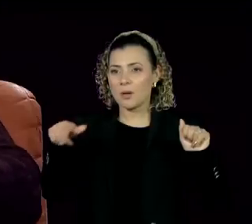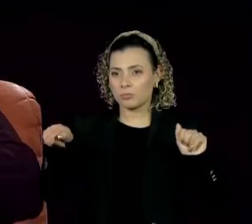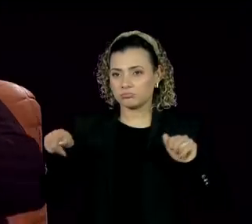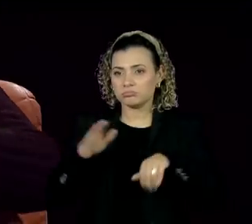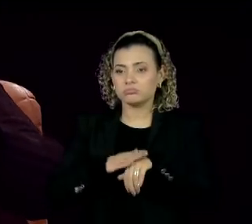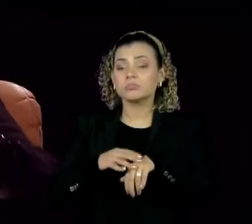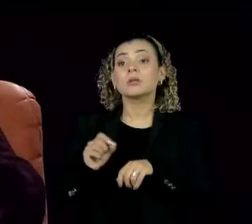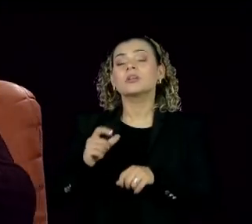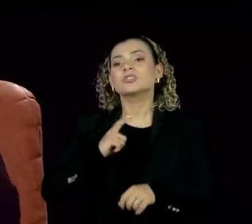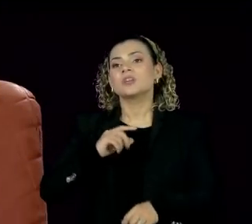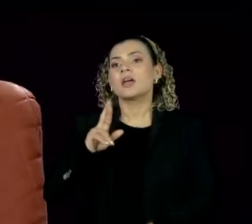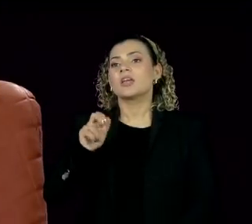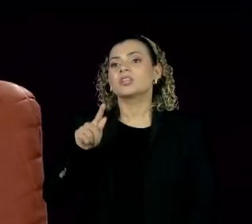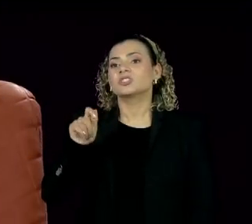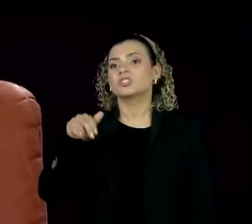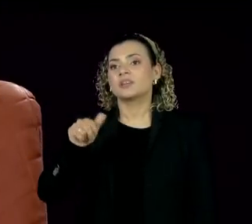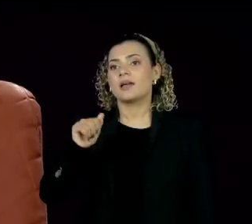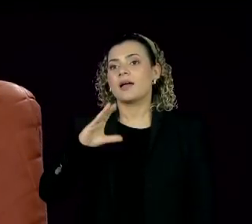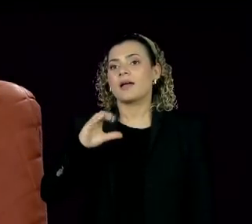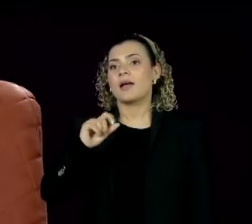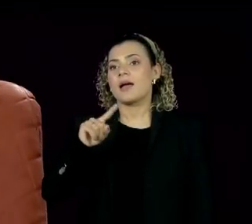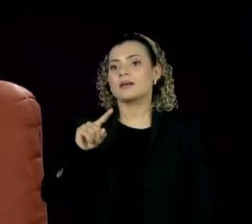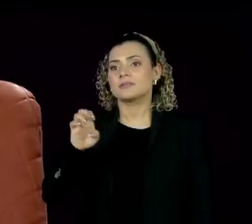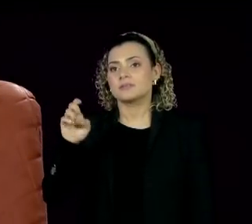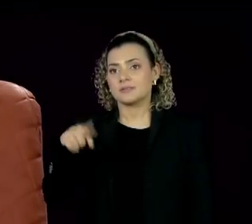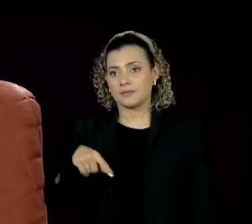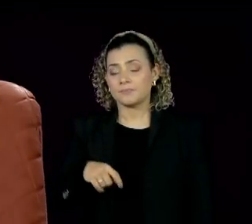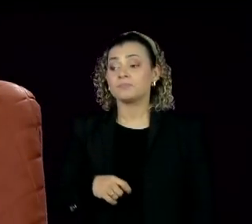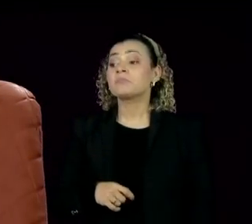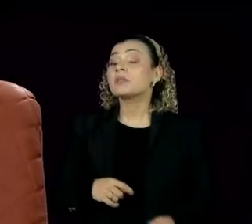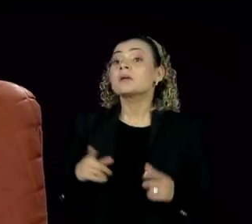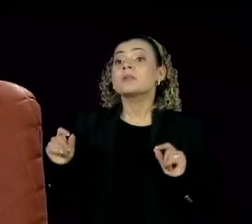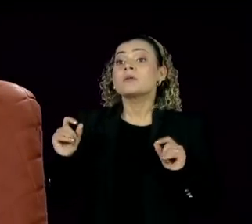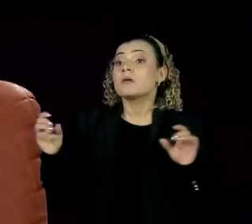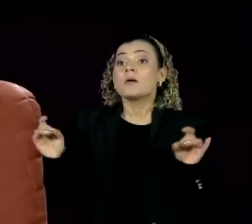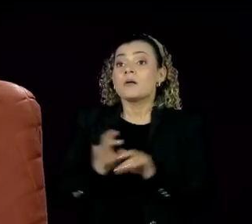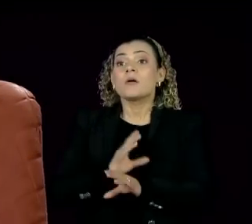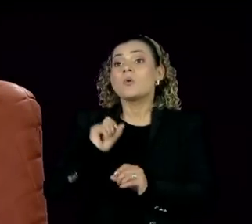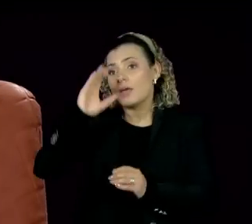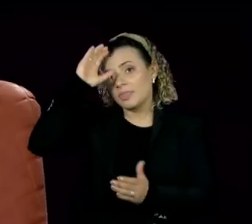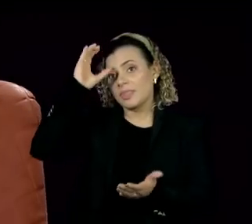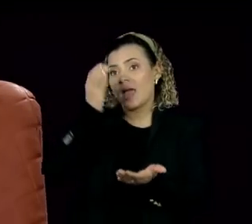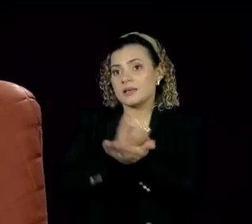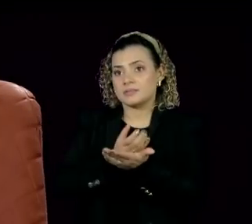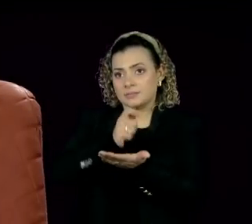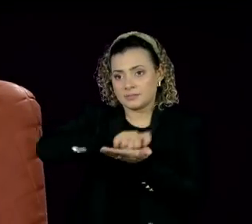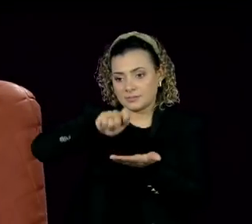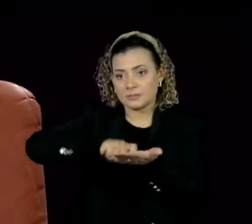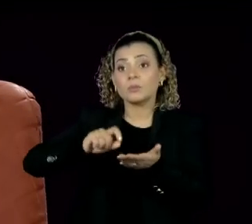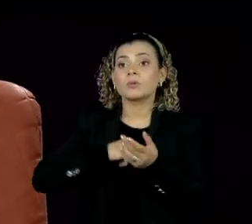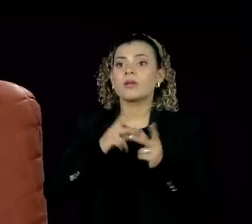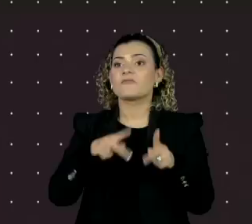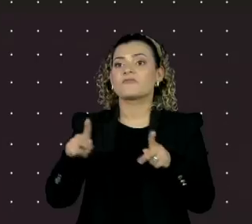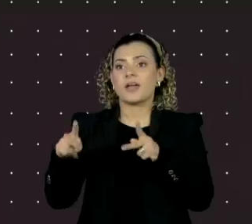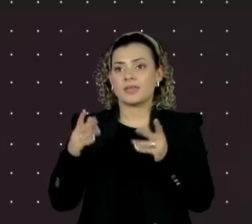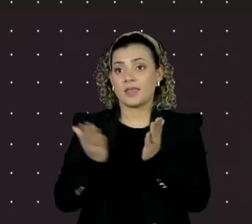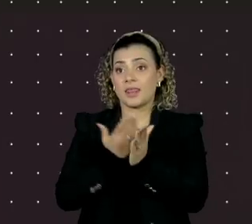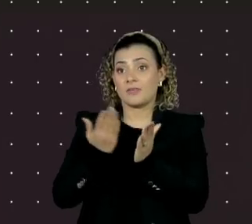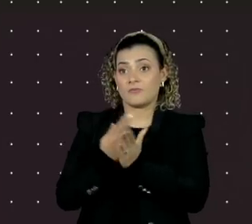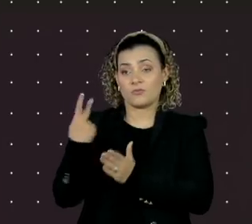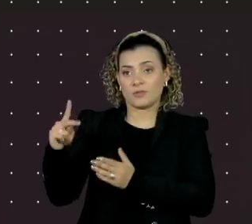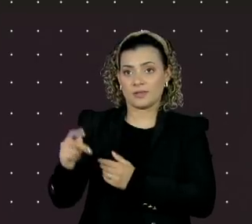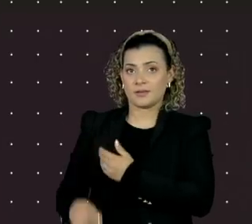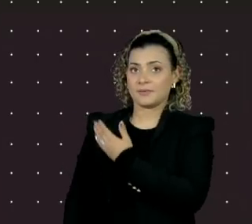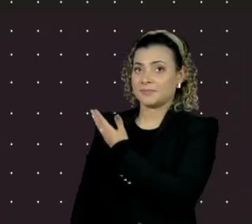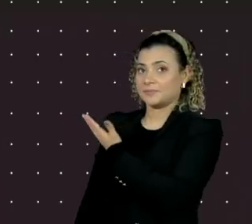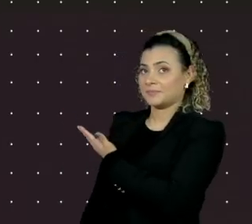turma ali, Regina Casé e tal, ele falou, Fernanda, ele tinha acabado de escrever a tese dele sobre o funk carioca, um livro que ele escreveu, o Funk Carioca